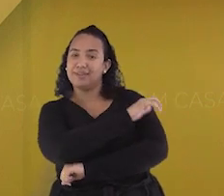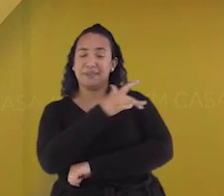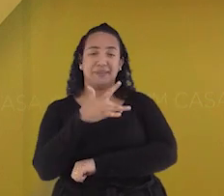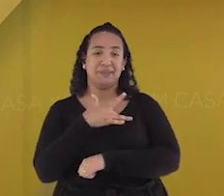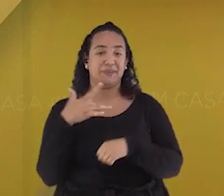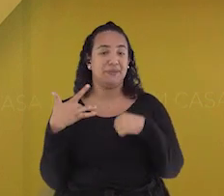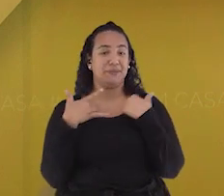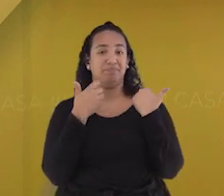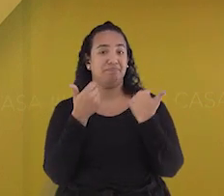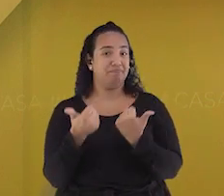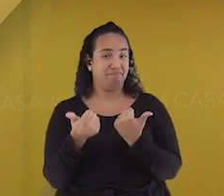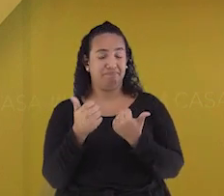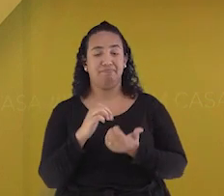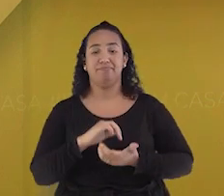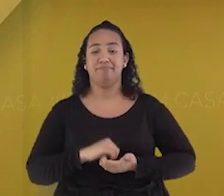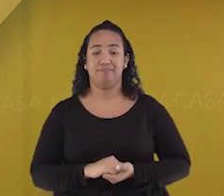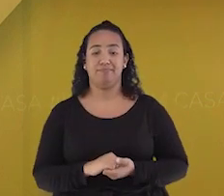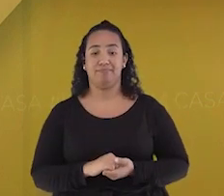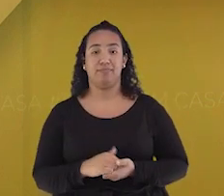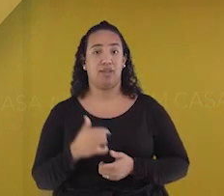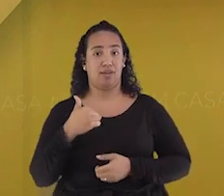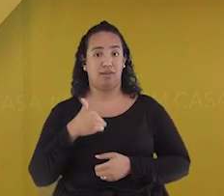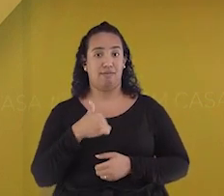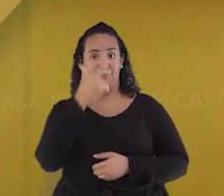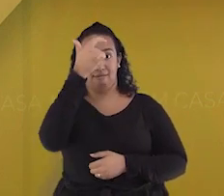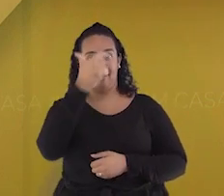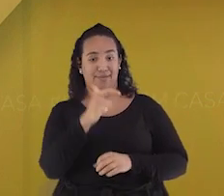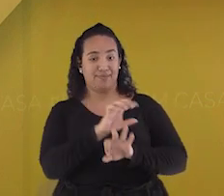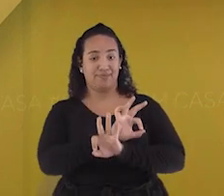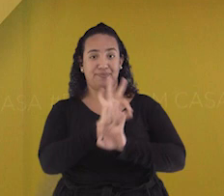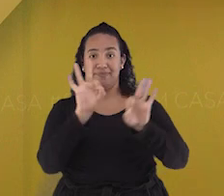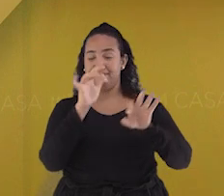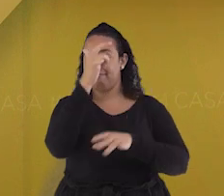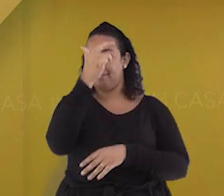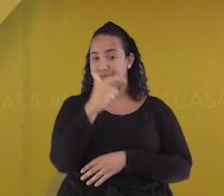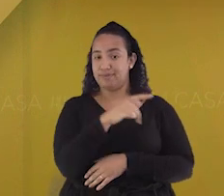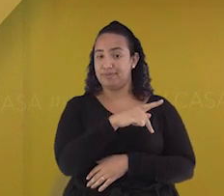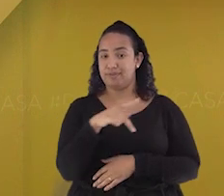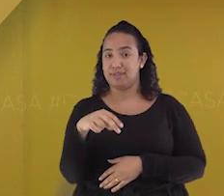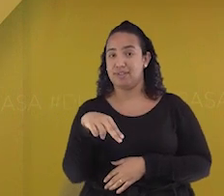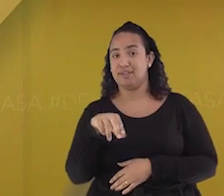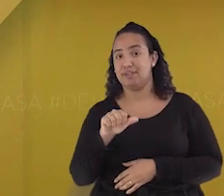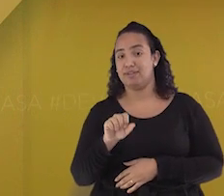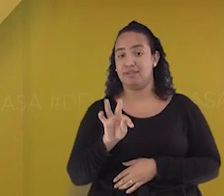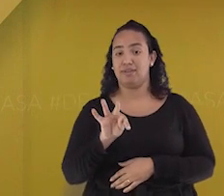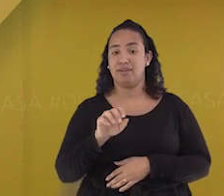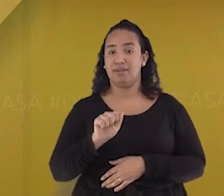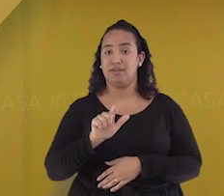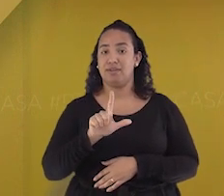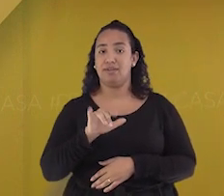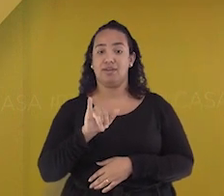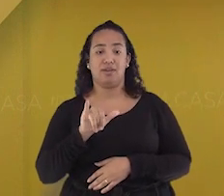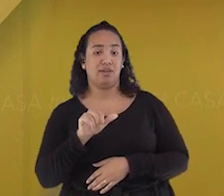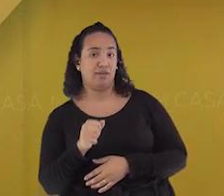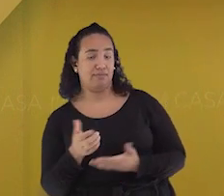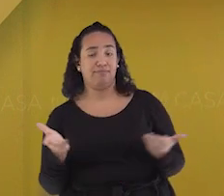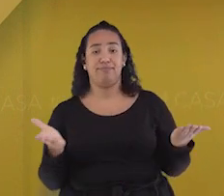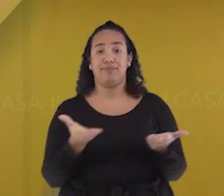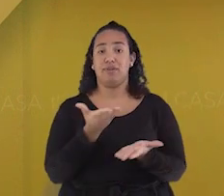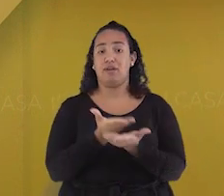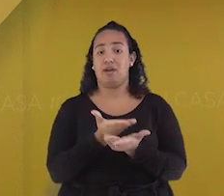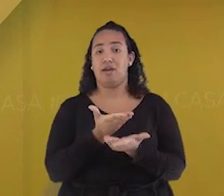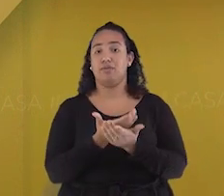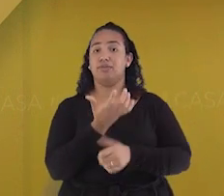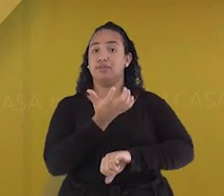estudantes, tudo certo com vocês? Por aqui está tudo bem. Sou a professora Natália e estamos aqui para mais